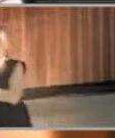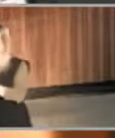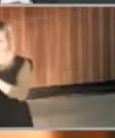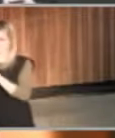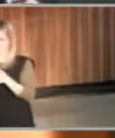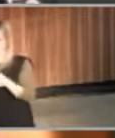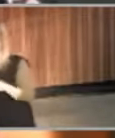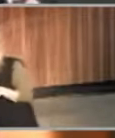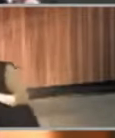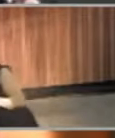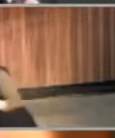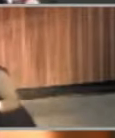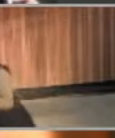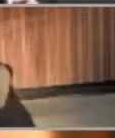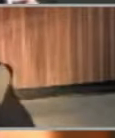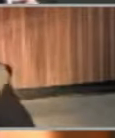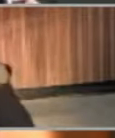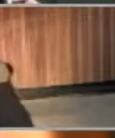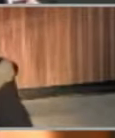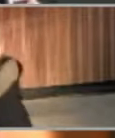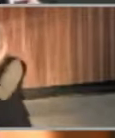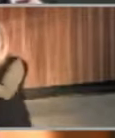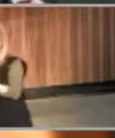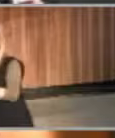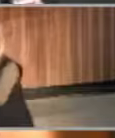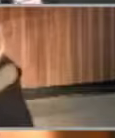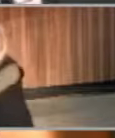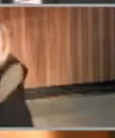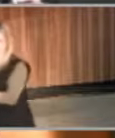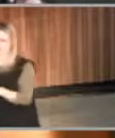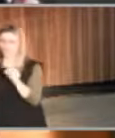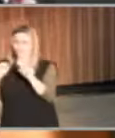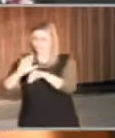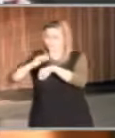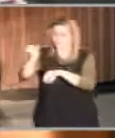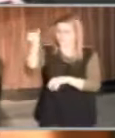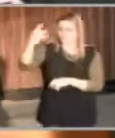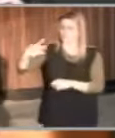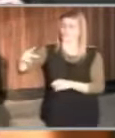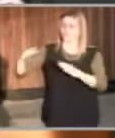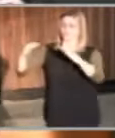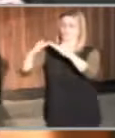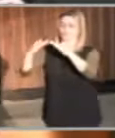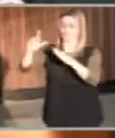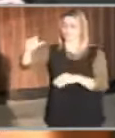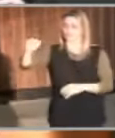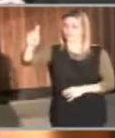qual é a missão principal da sua casa meu querido